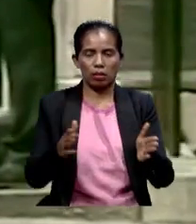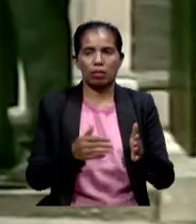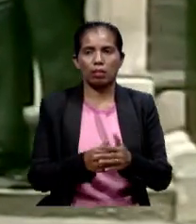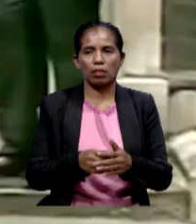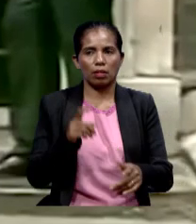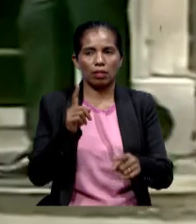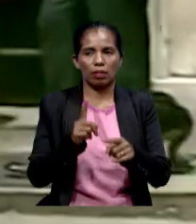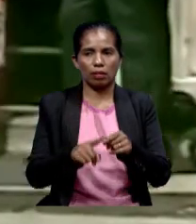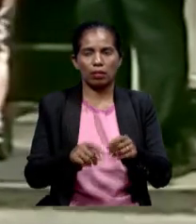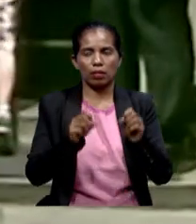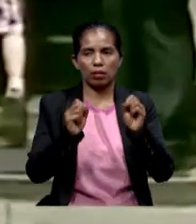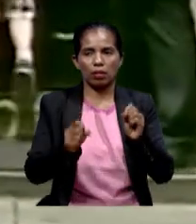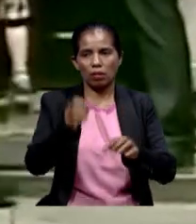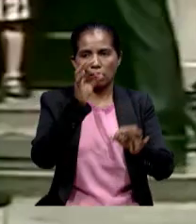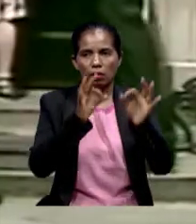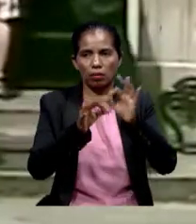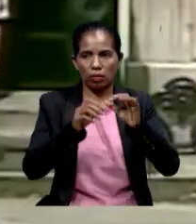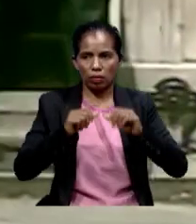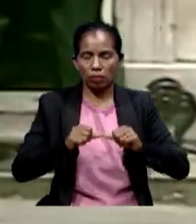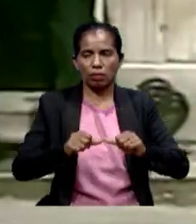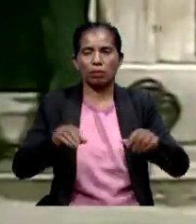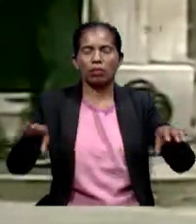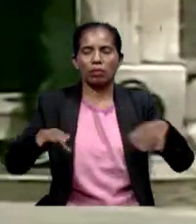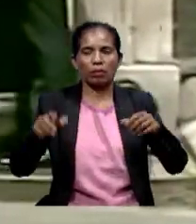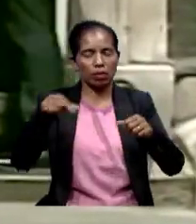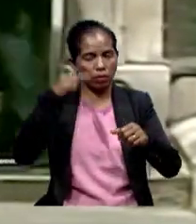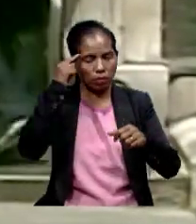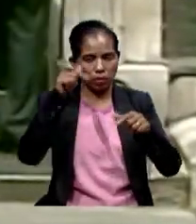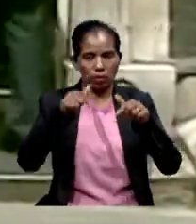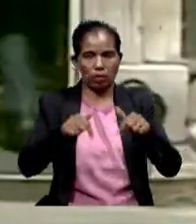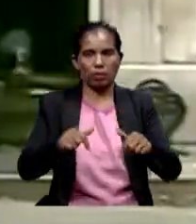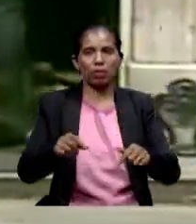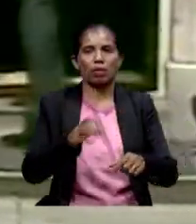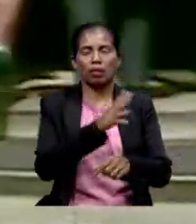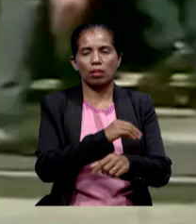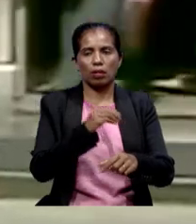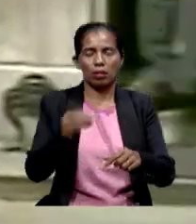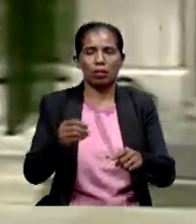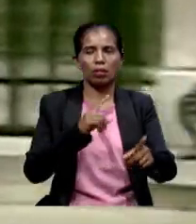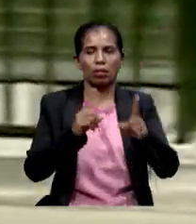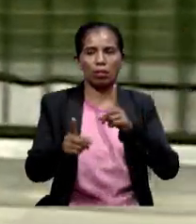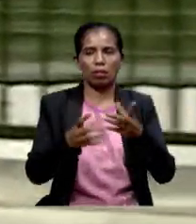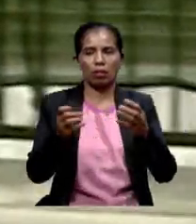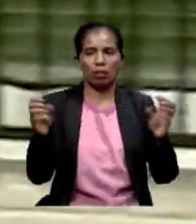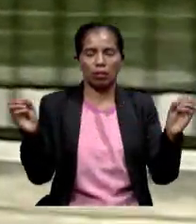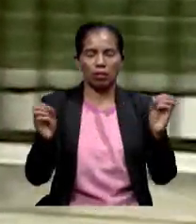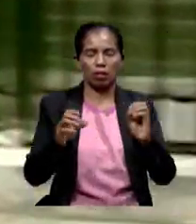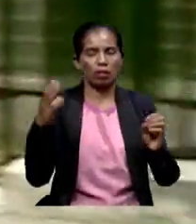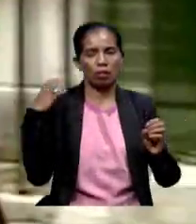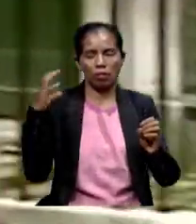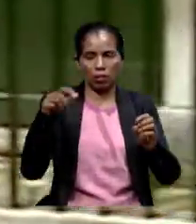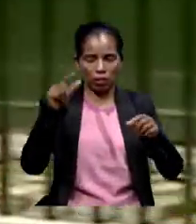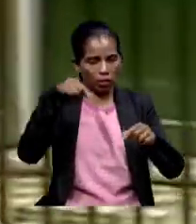beletan ho consciência continua serviço e a governo idane enquanto Sunak critica falta competência e a governo